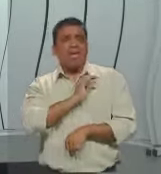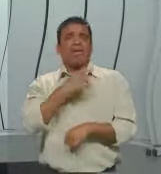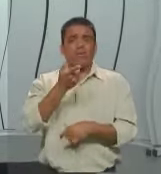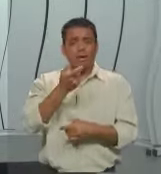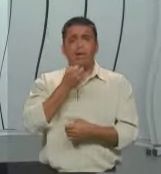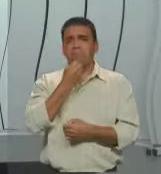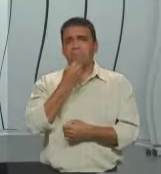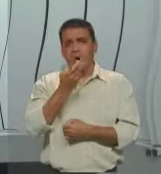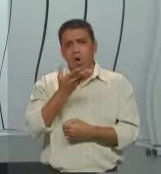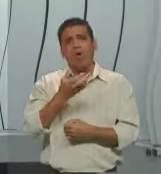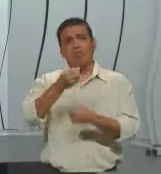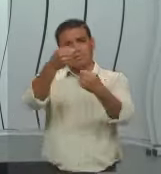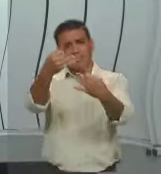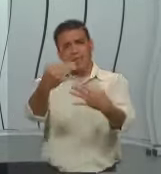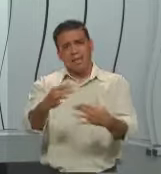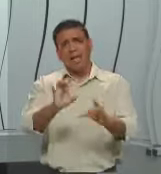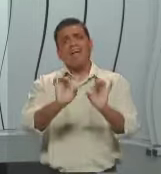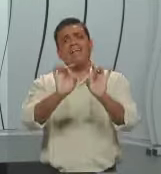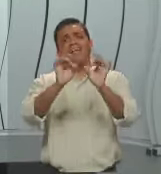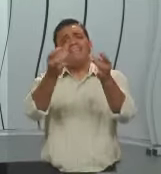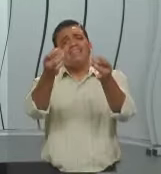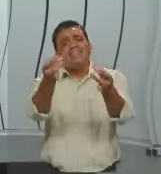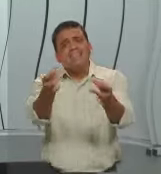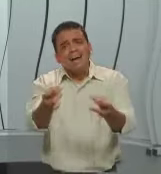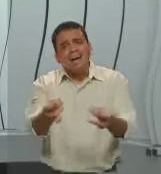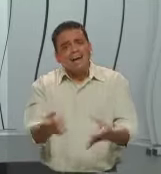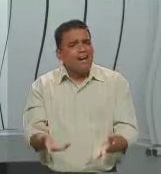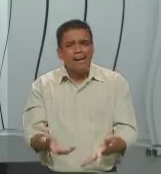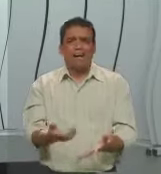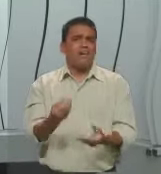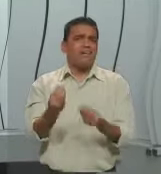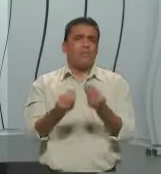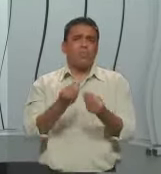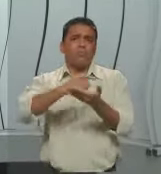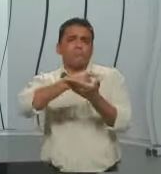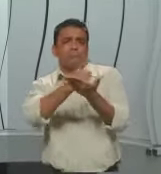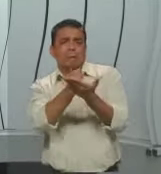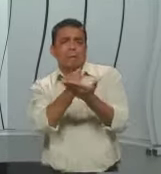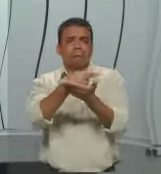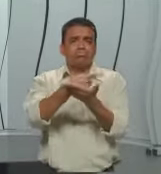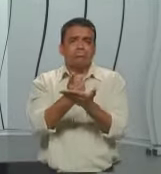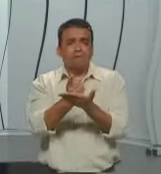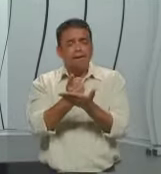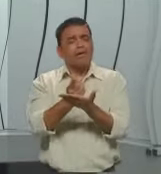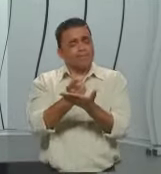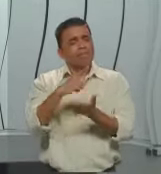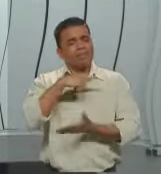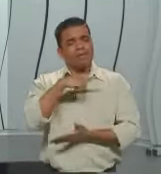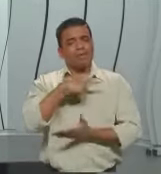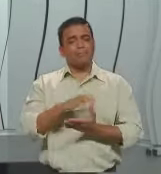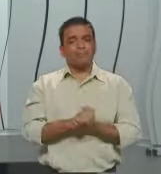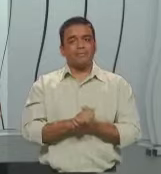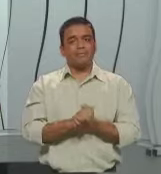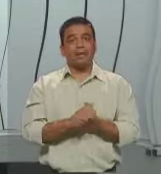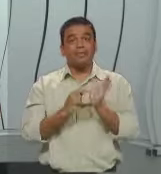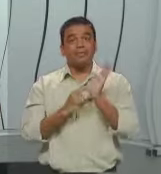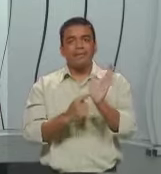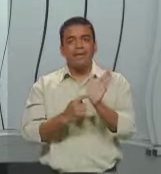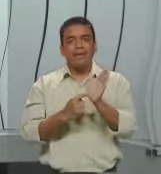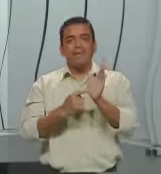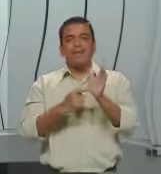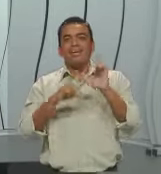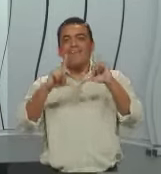bacana a gente falar com mais detalhes dessas funções que o multímetro possui, ok? Eu trouxe aqui uma imagem para vocês